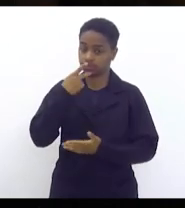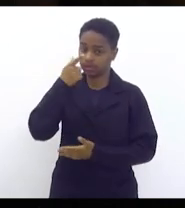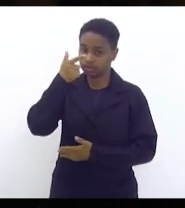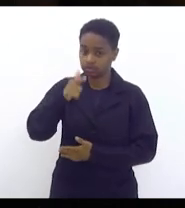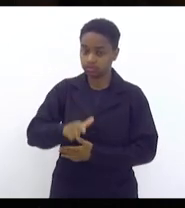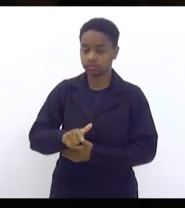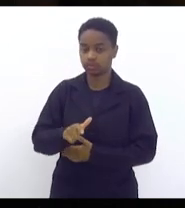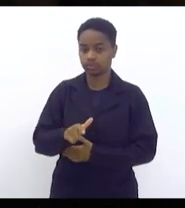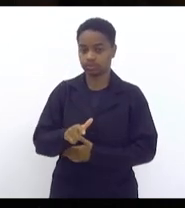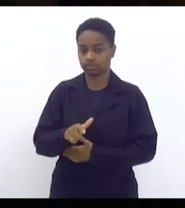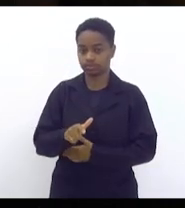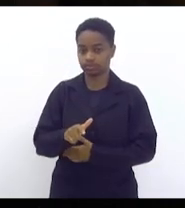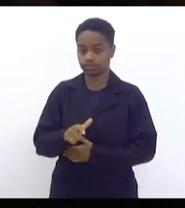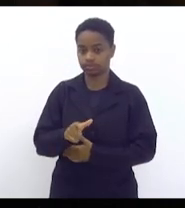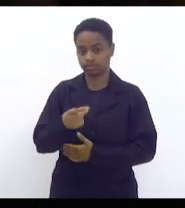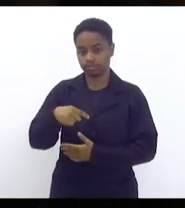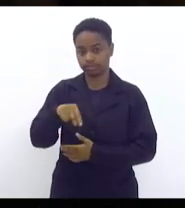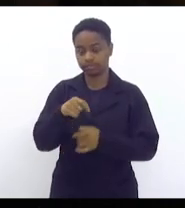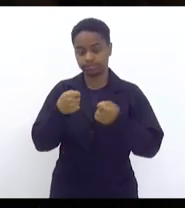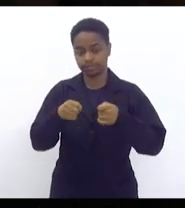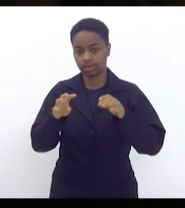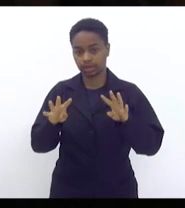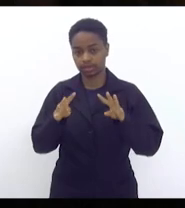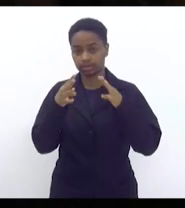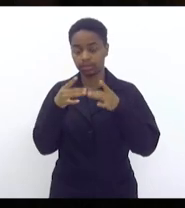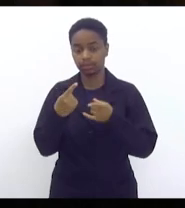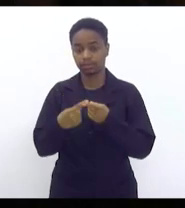uma vez, porque